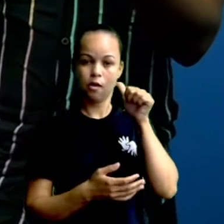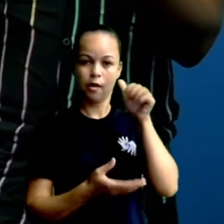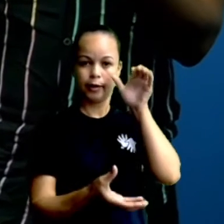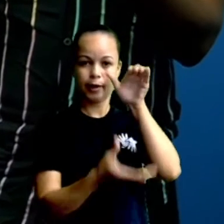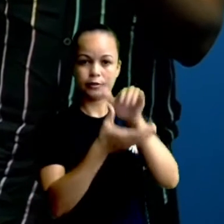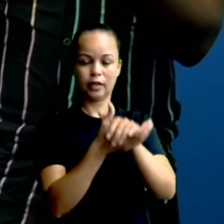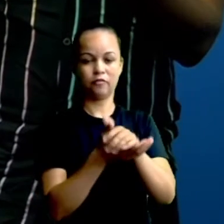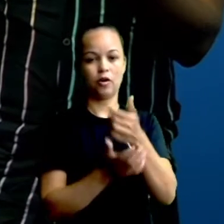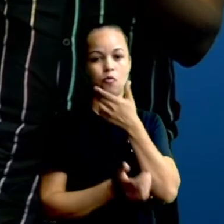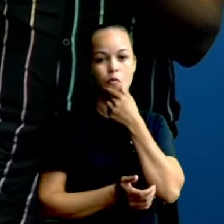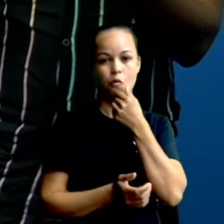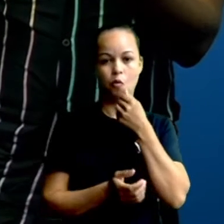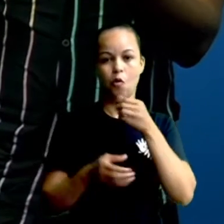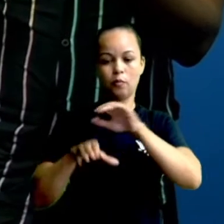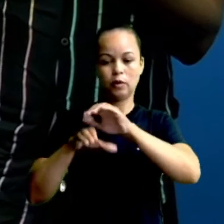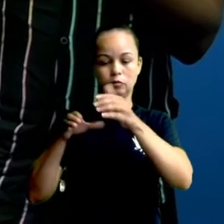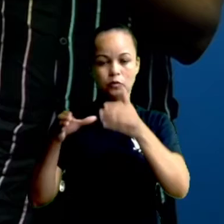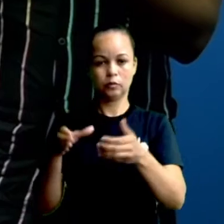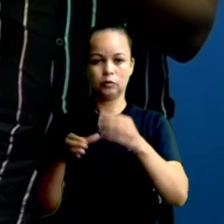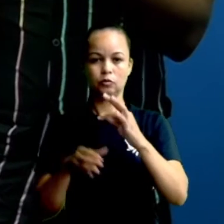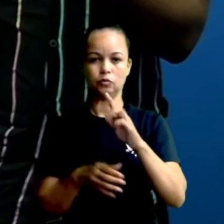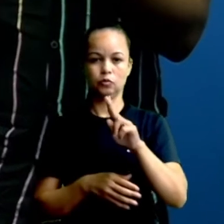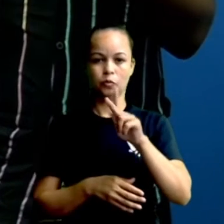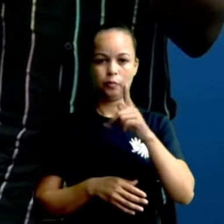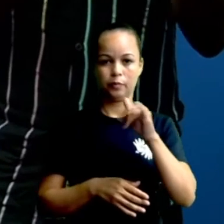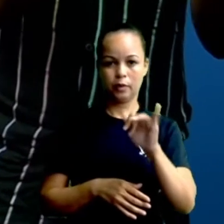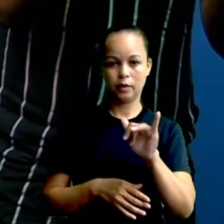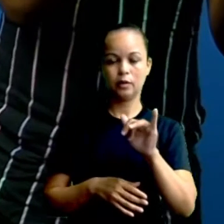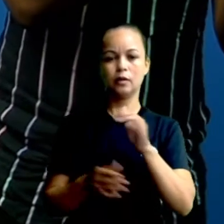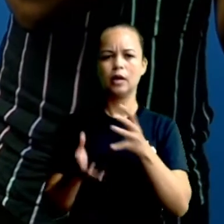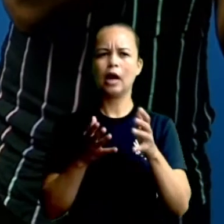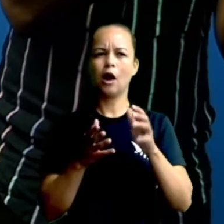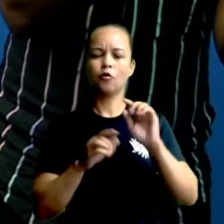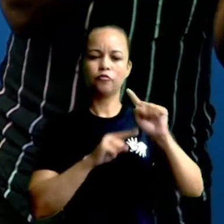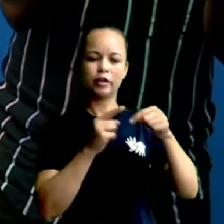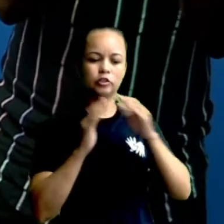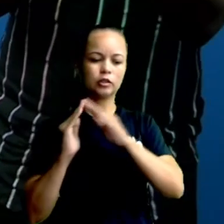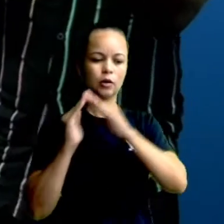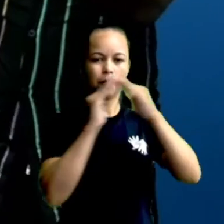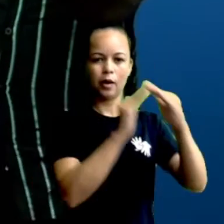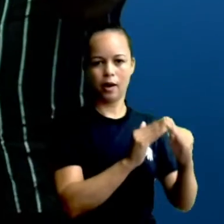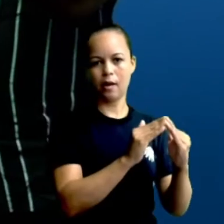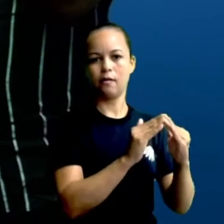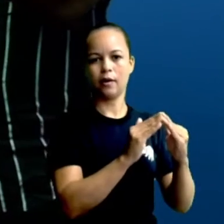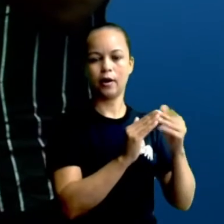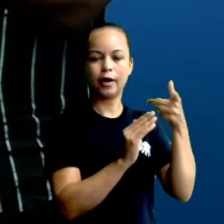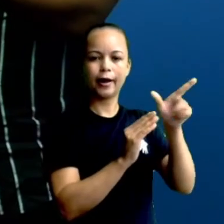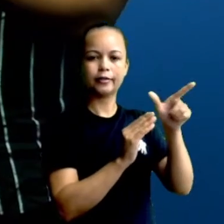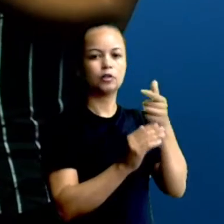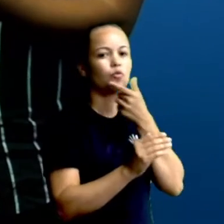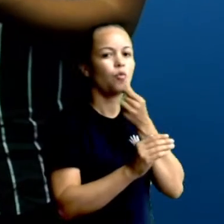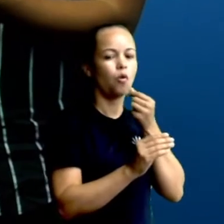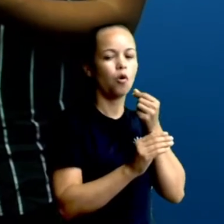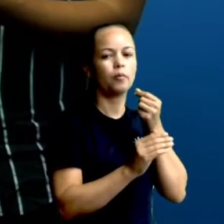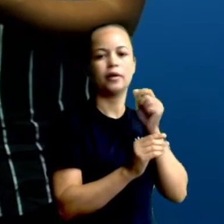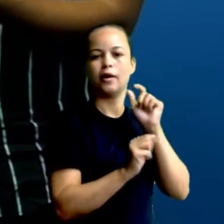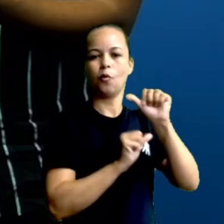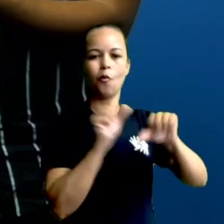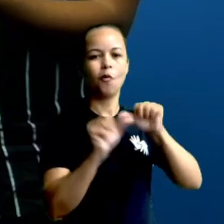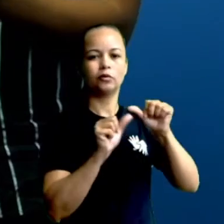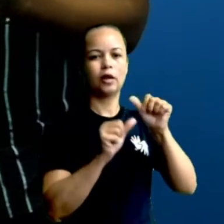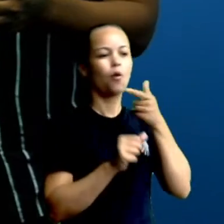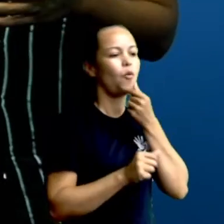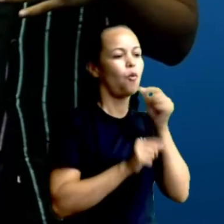com um homem no aldeamento tupi, ao invés dela ir morar na taba do homem, o homem ia morar na taba da